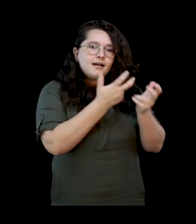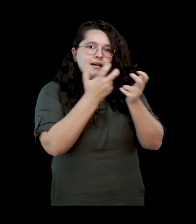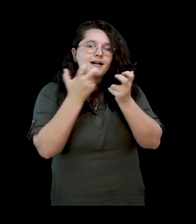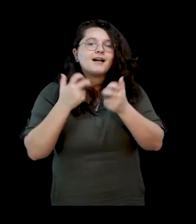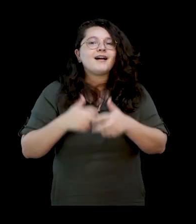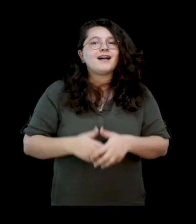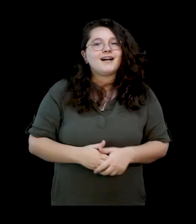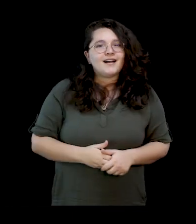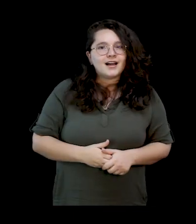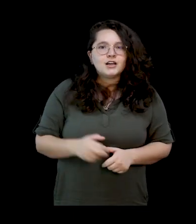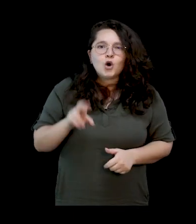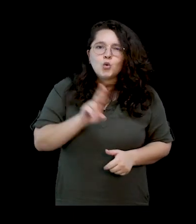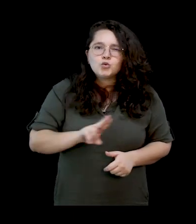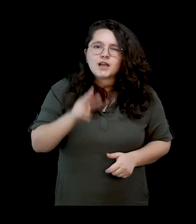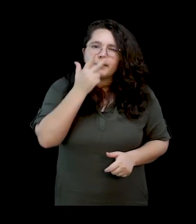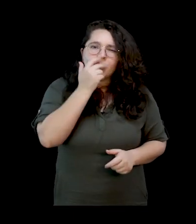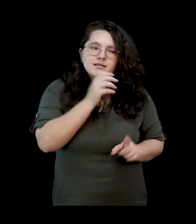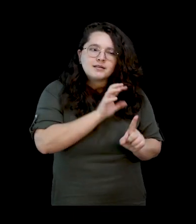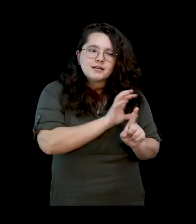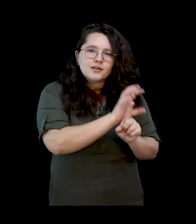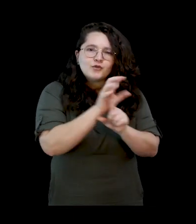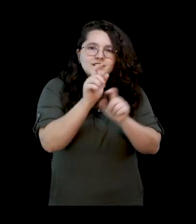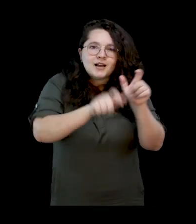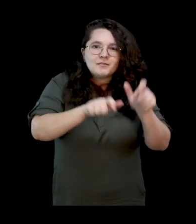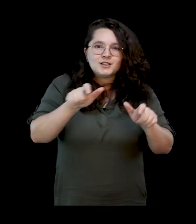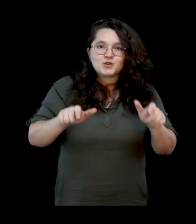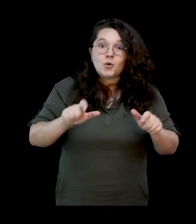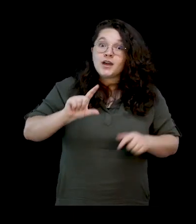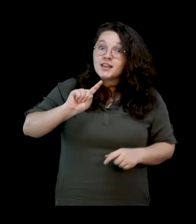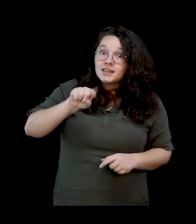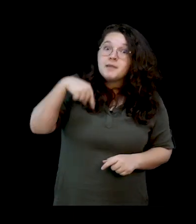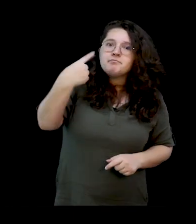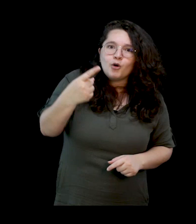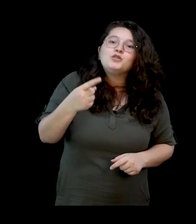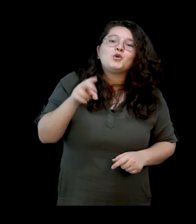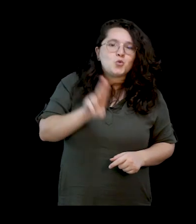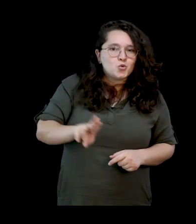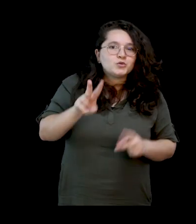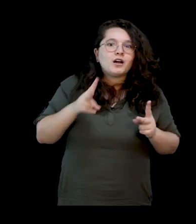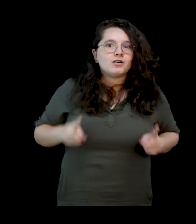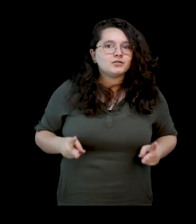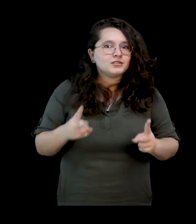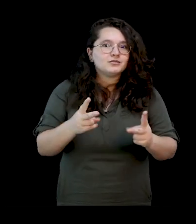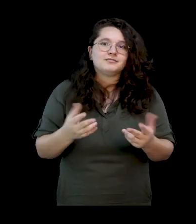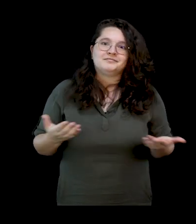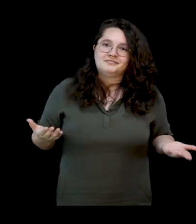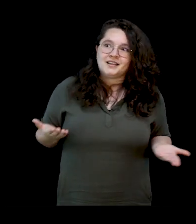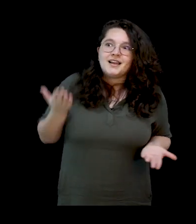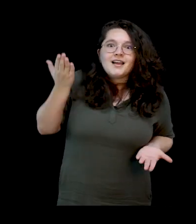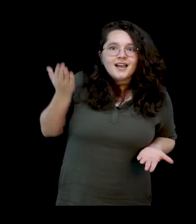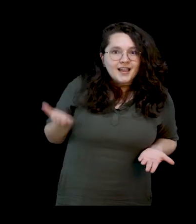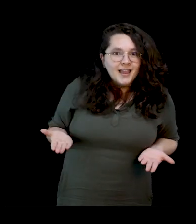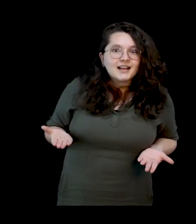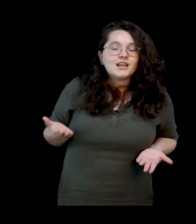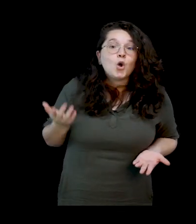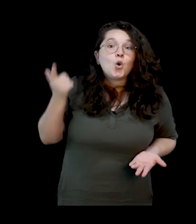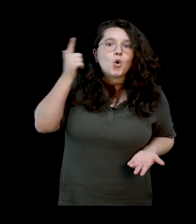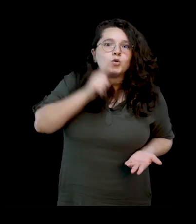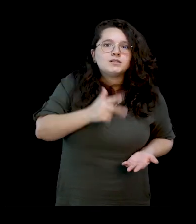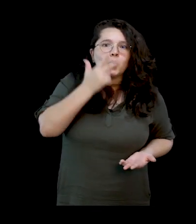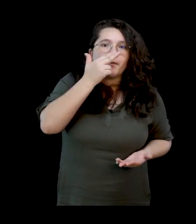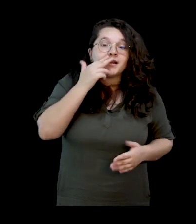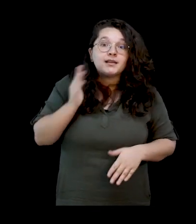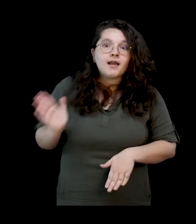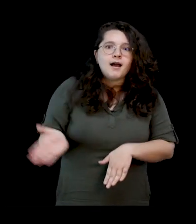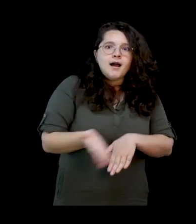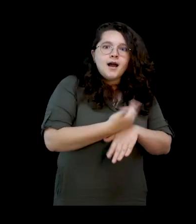só veio a ser usado como instrumento de massa bem depois disso, bem depois dele, né? Ele, nesse sentido, tem uma capacidade